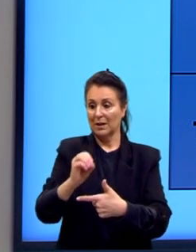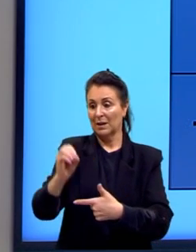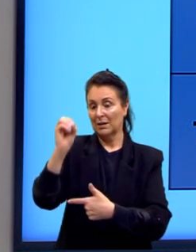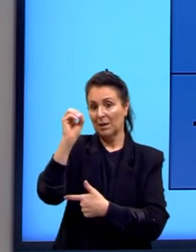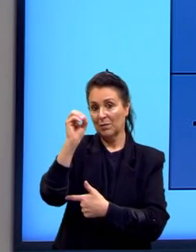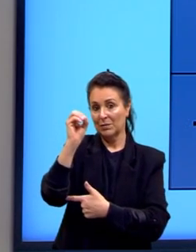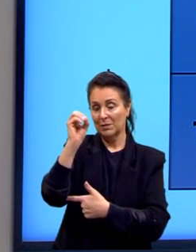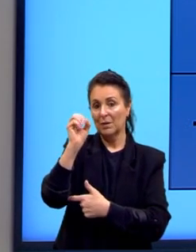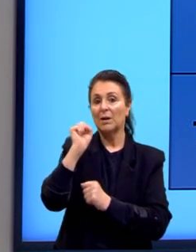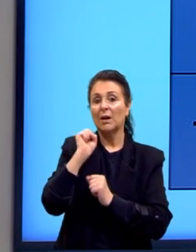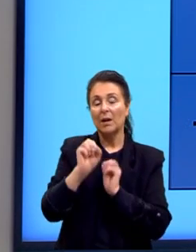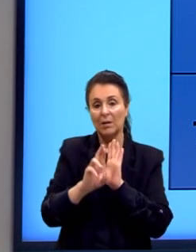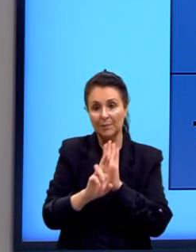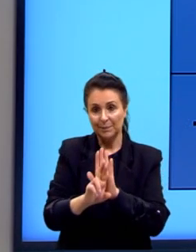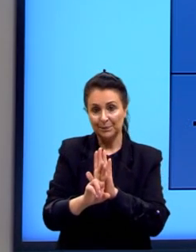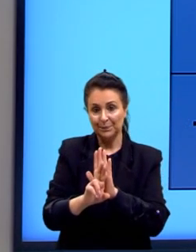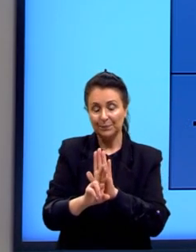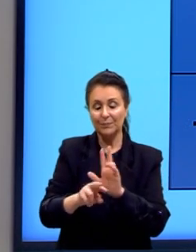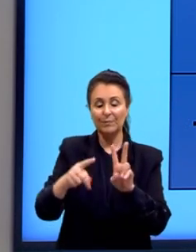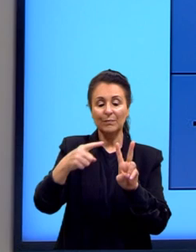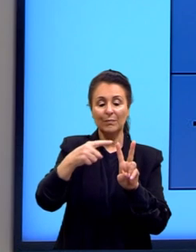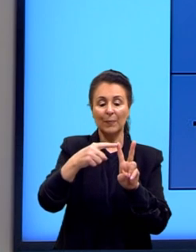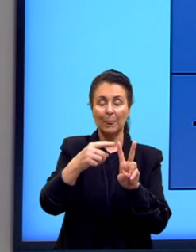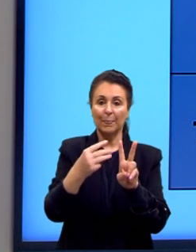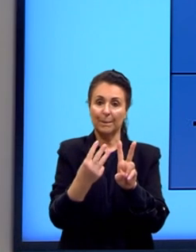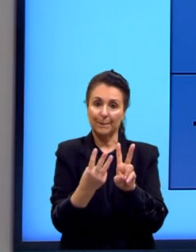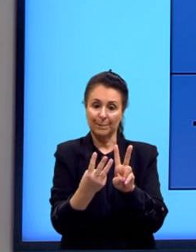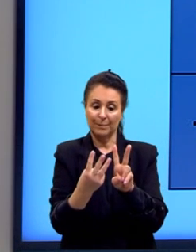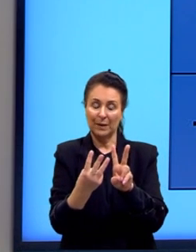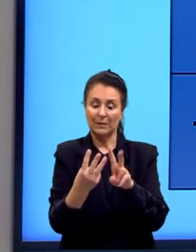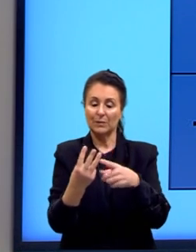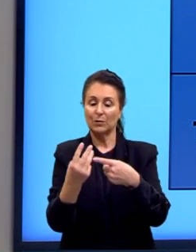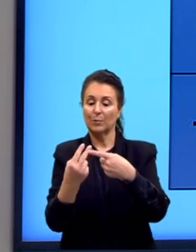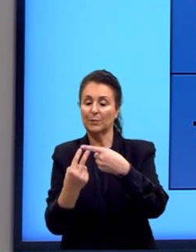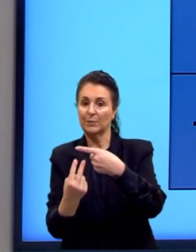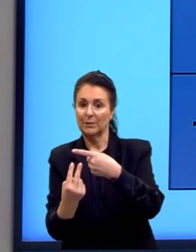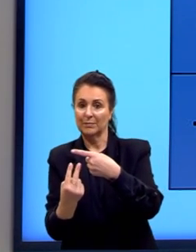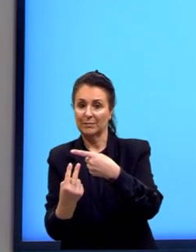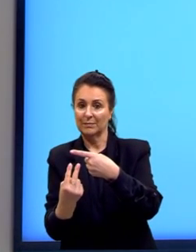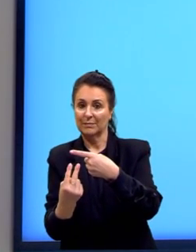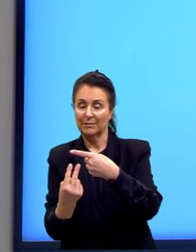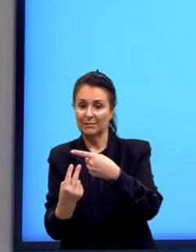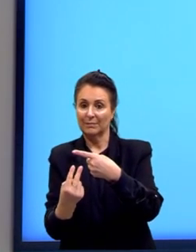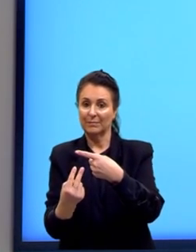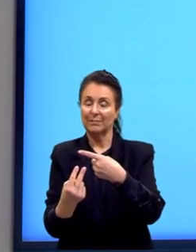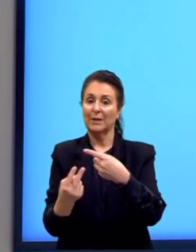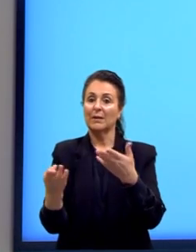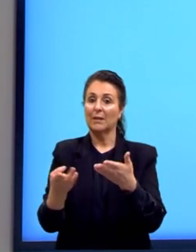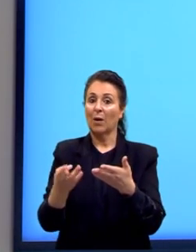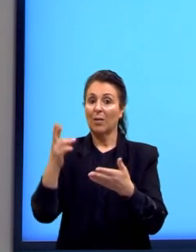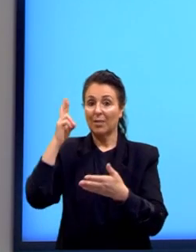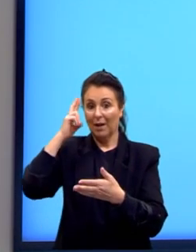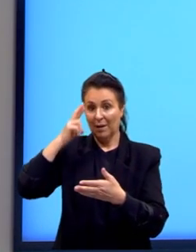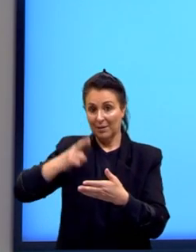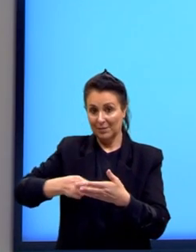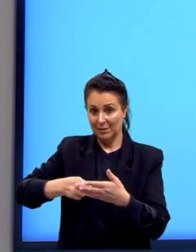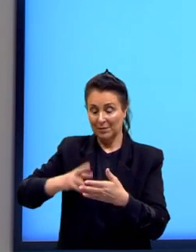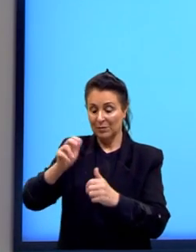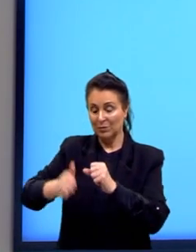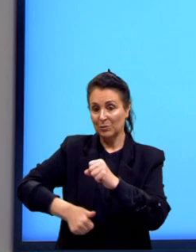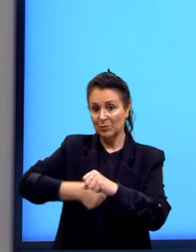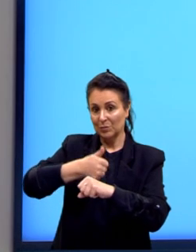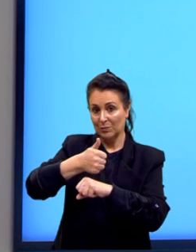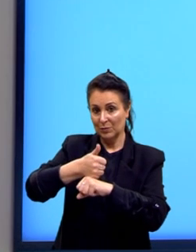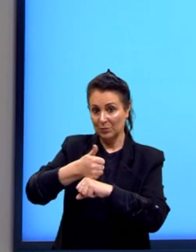pode ser representado como raiz de 3 sobre 2 lá na nossa razão então nós vamos